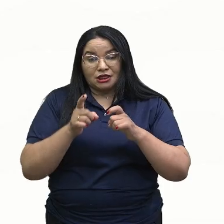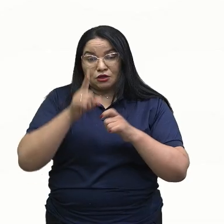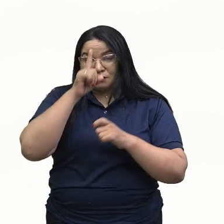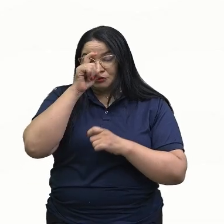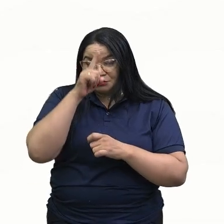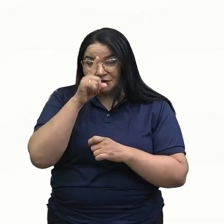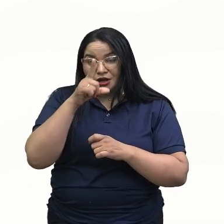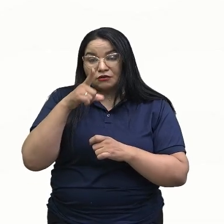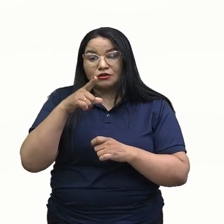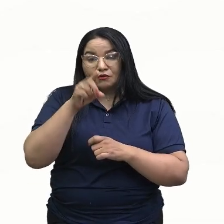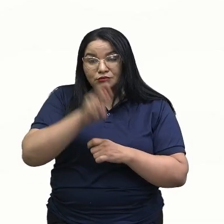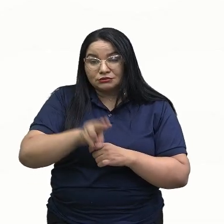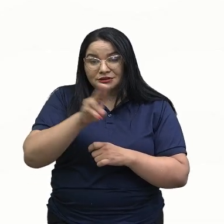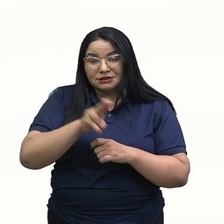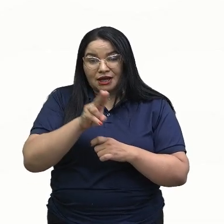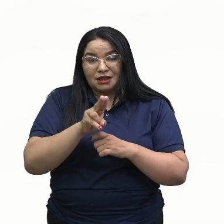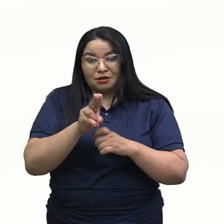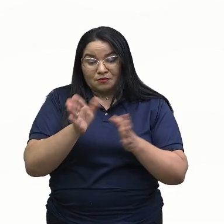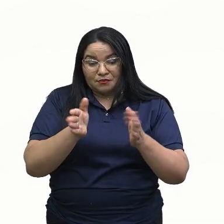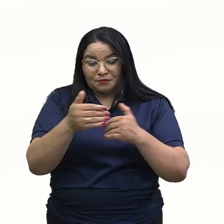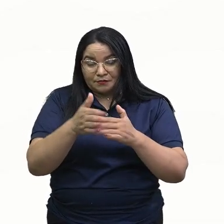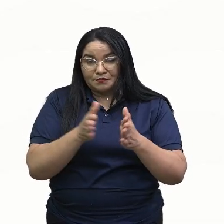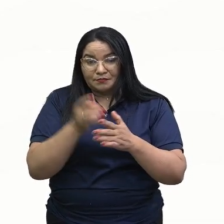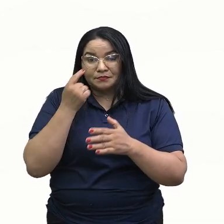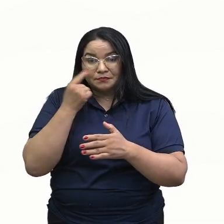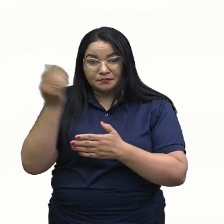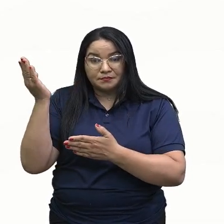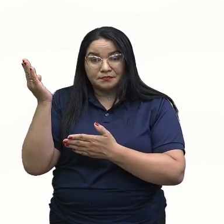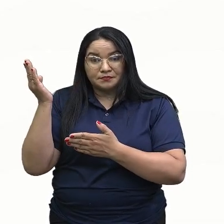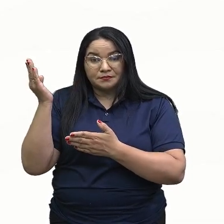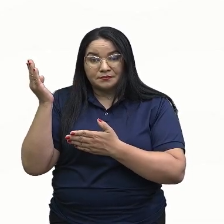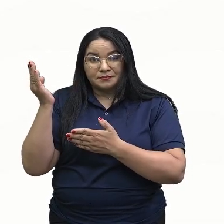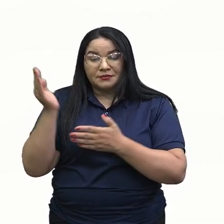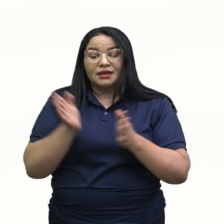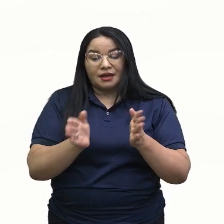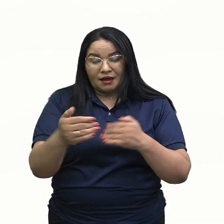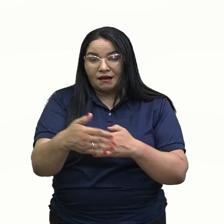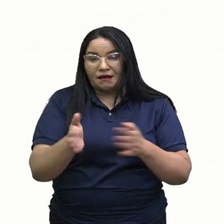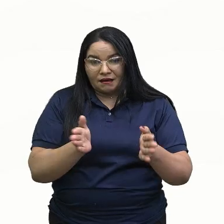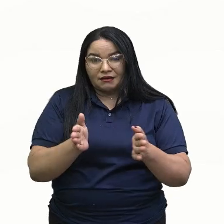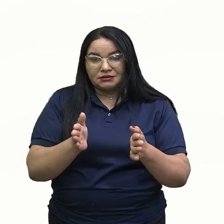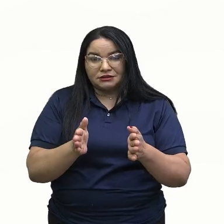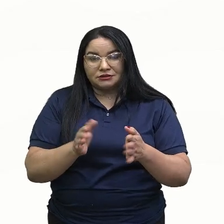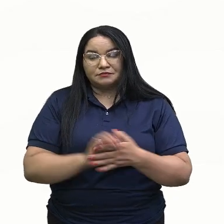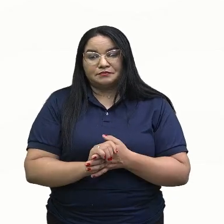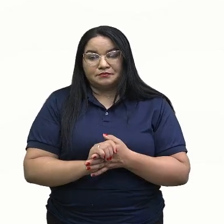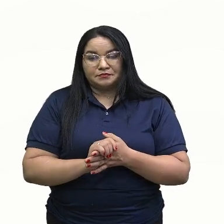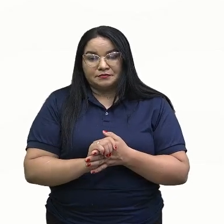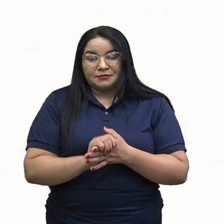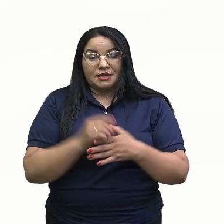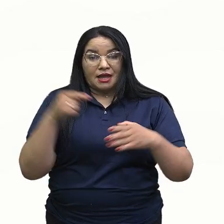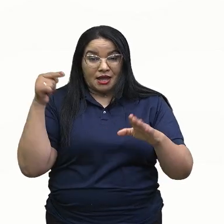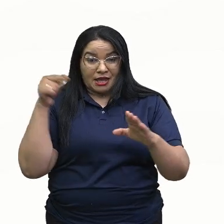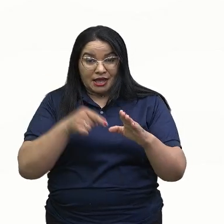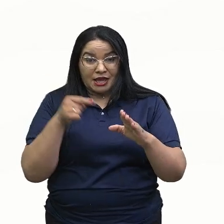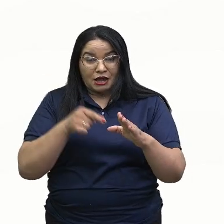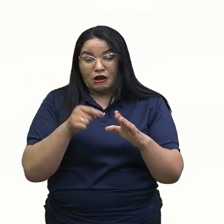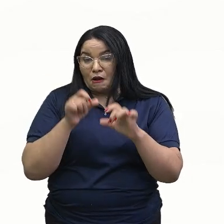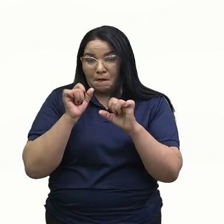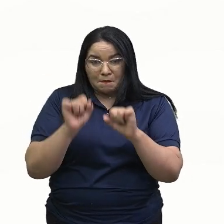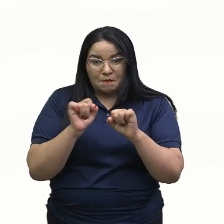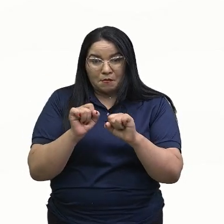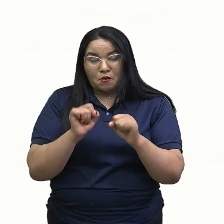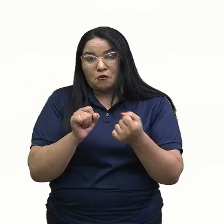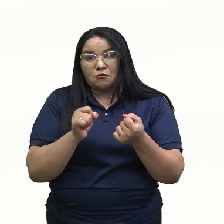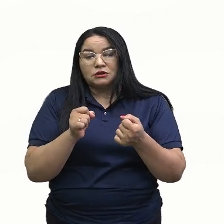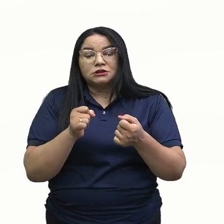usadas estas embalagens, né? São caixas perfuro cortantes. Aqui a